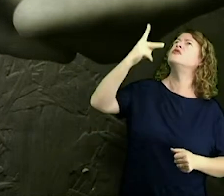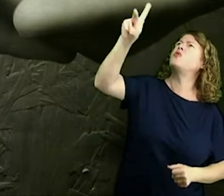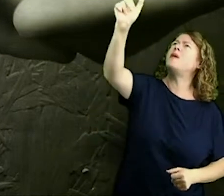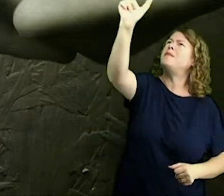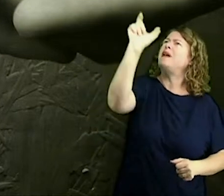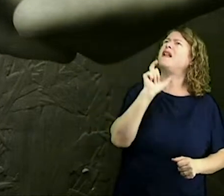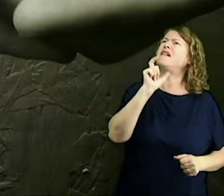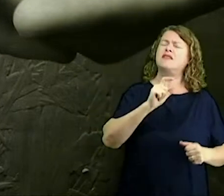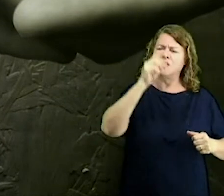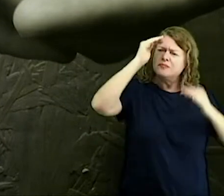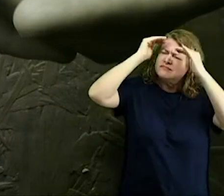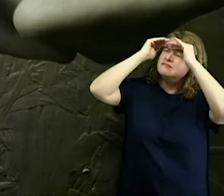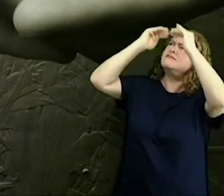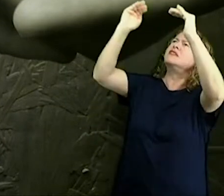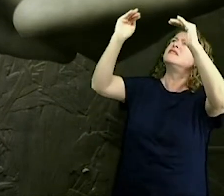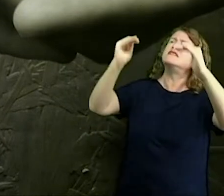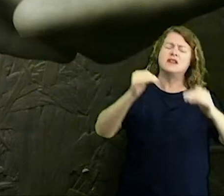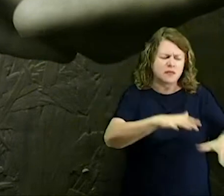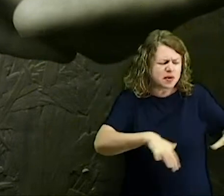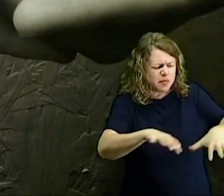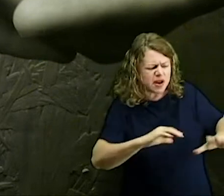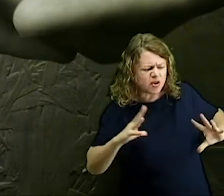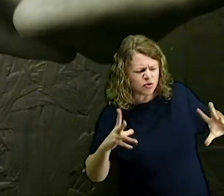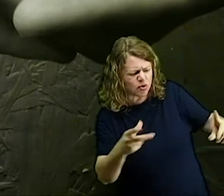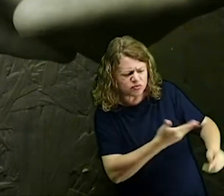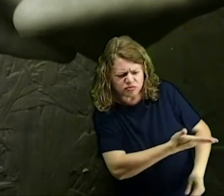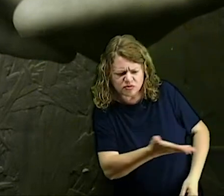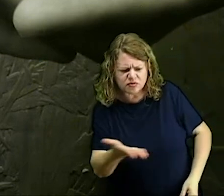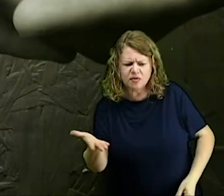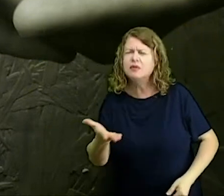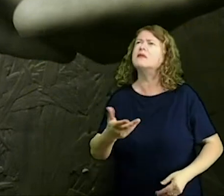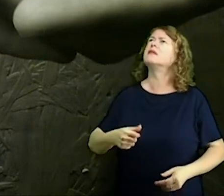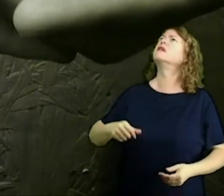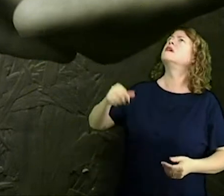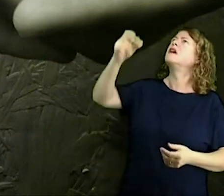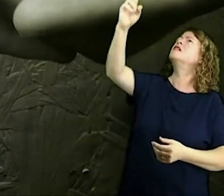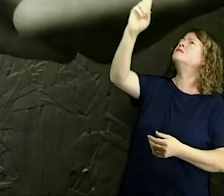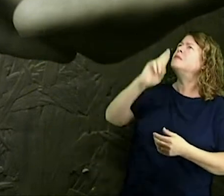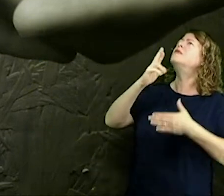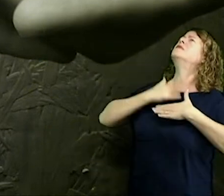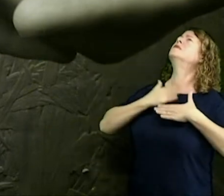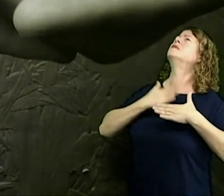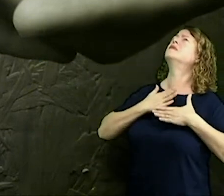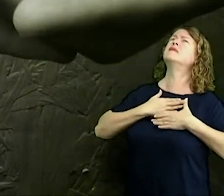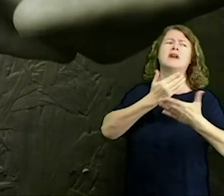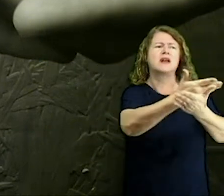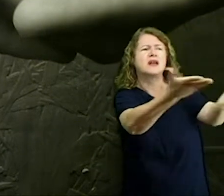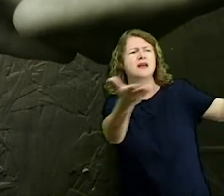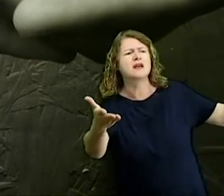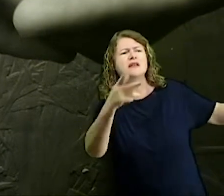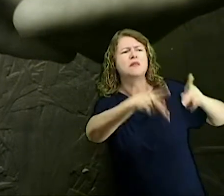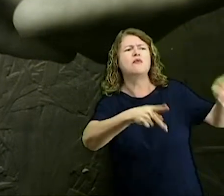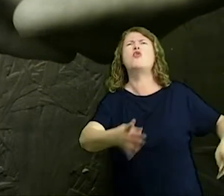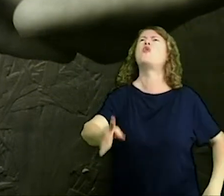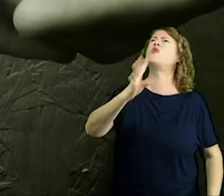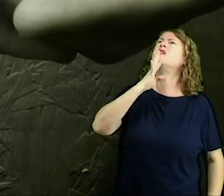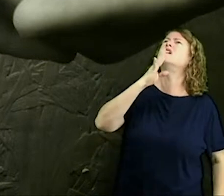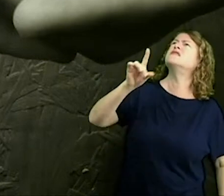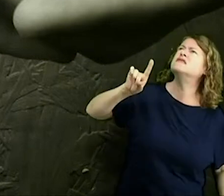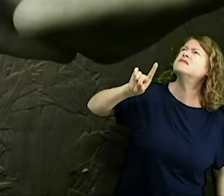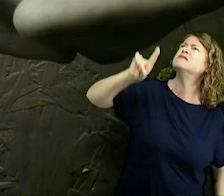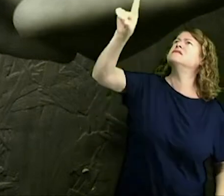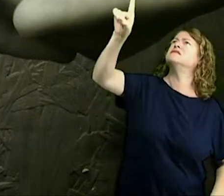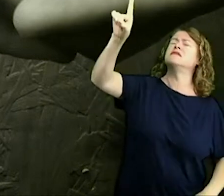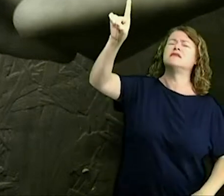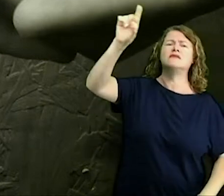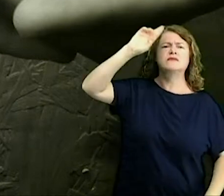palavra fiz todas essas coisas. Respondeu-me: Senhor, responde-me, para que este povo conheça que tu és o Senhor